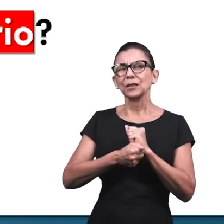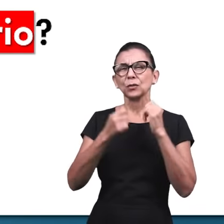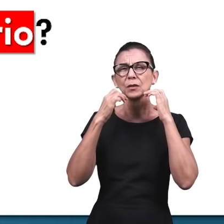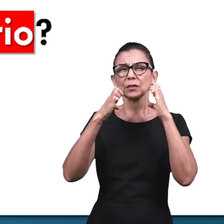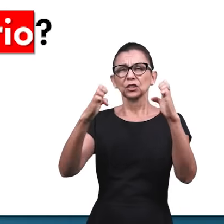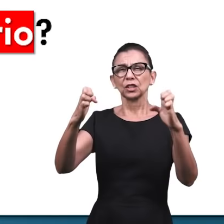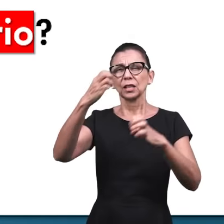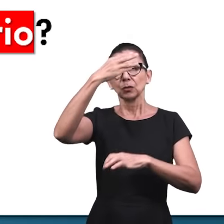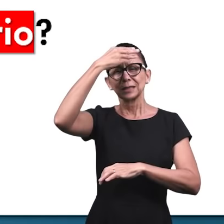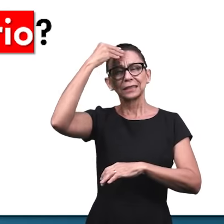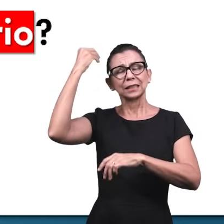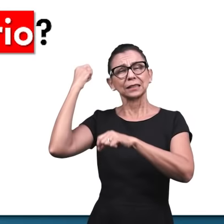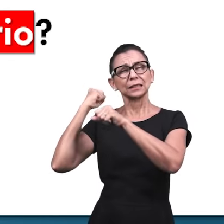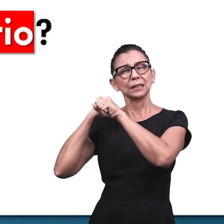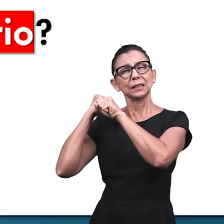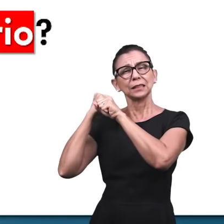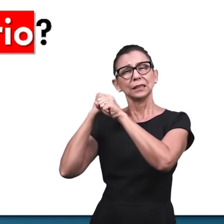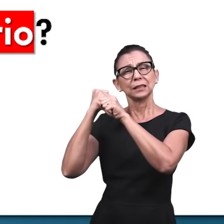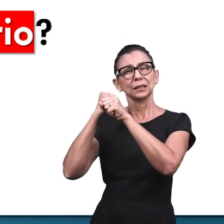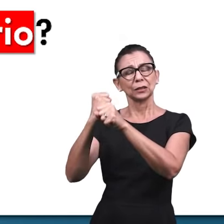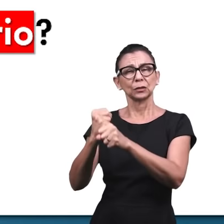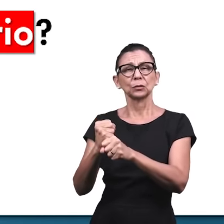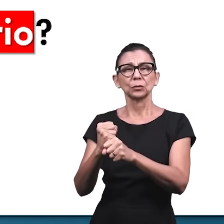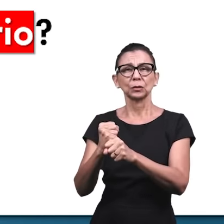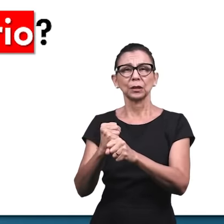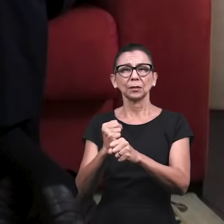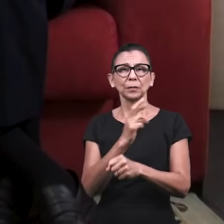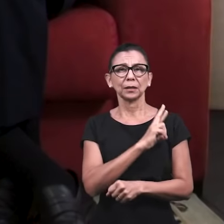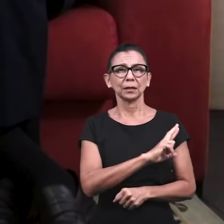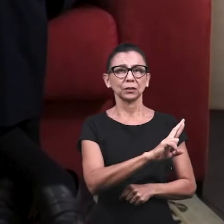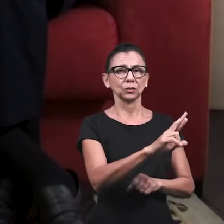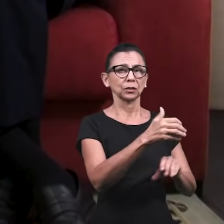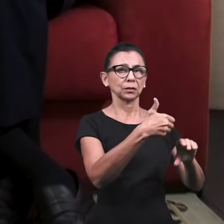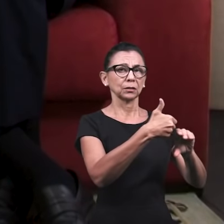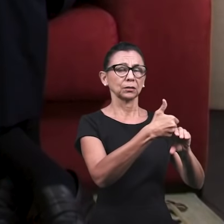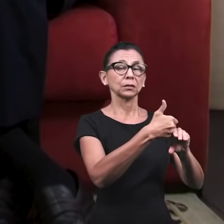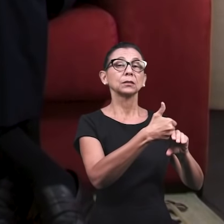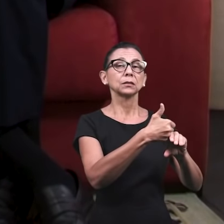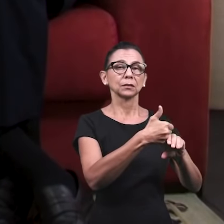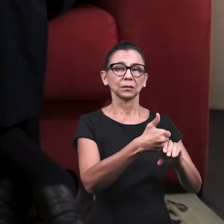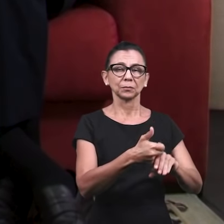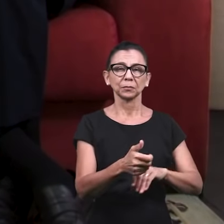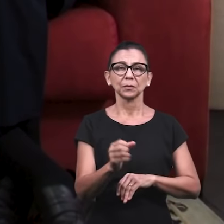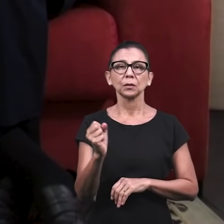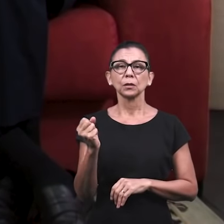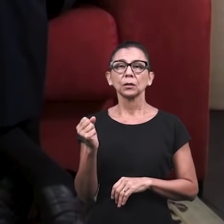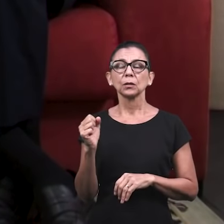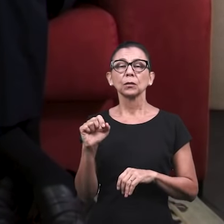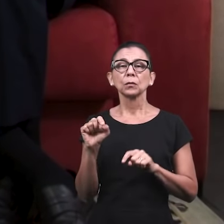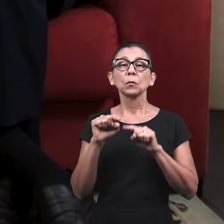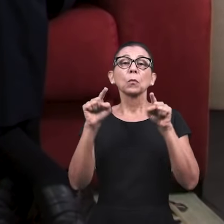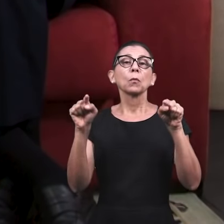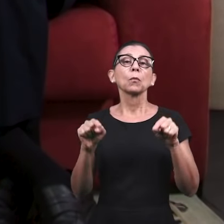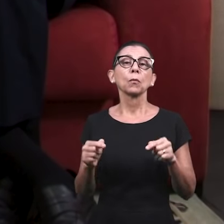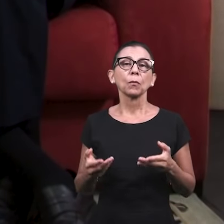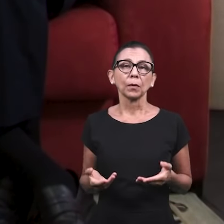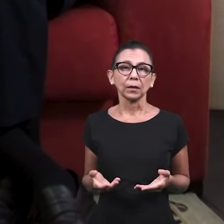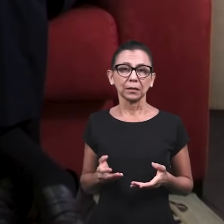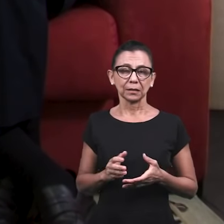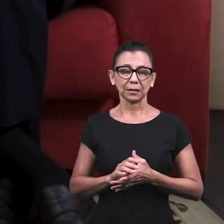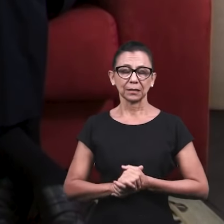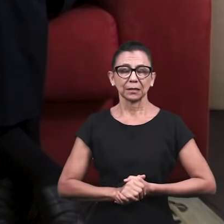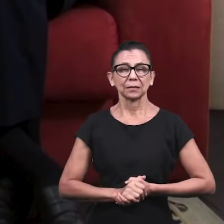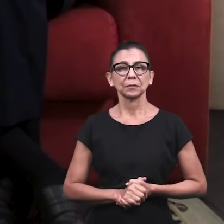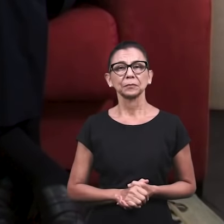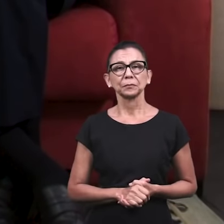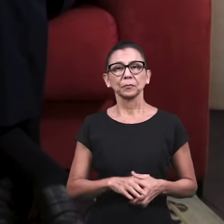no decorrer dos anos pelo cristianismo? Nós temos, então, duas respostas. A jovem Gabriele Moraes, de